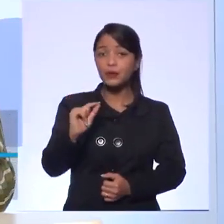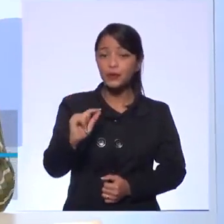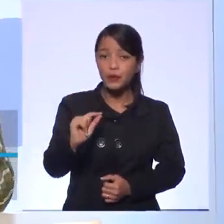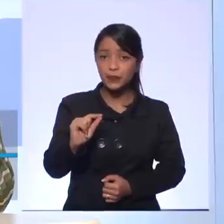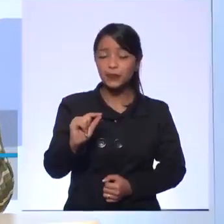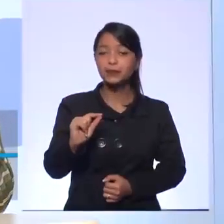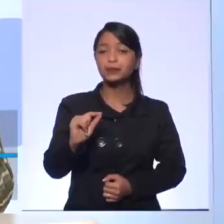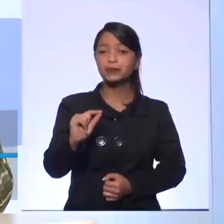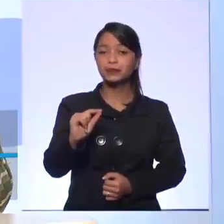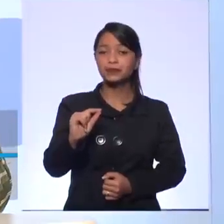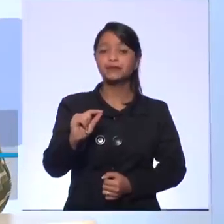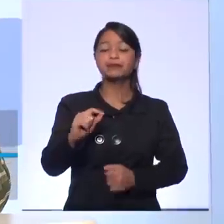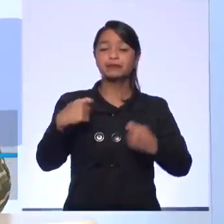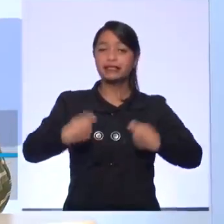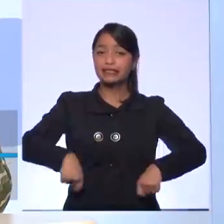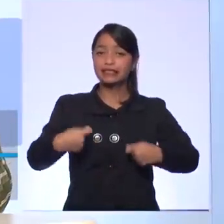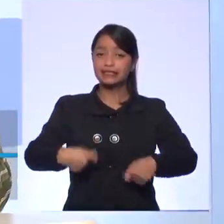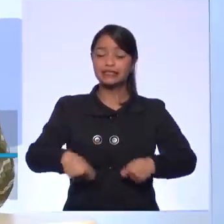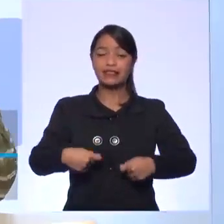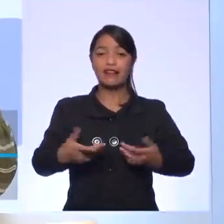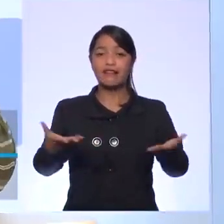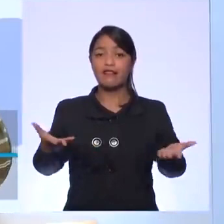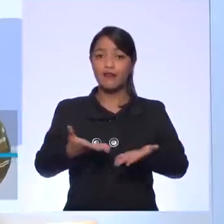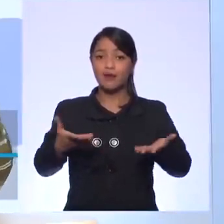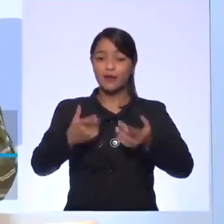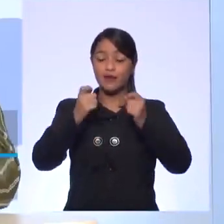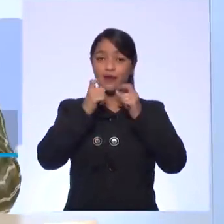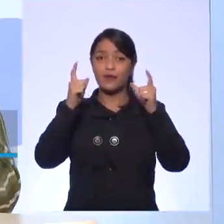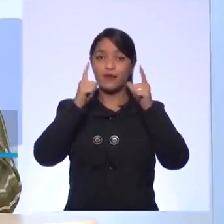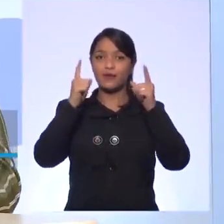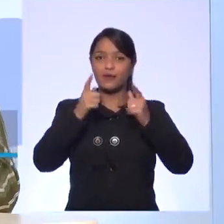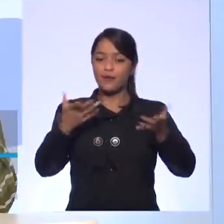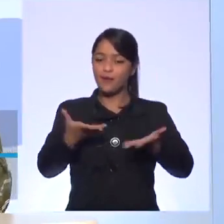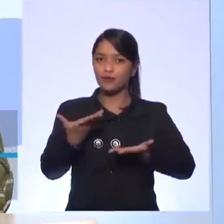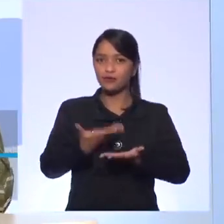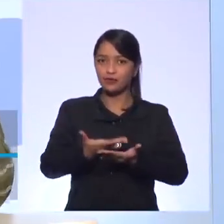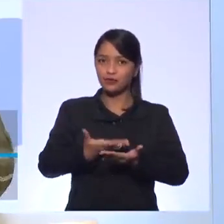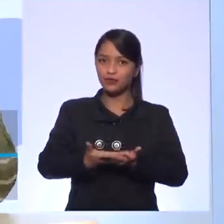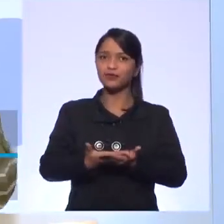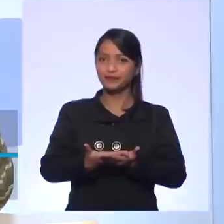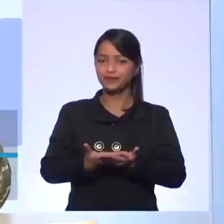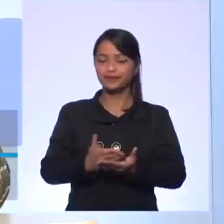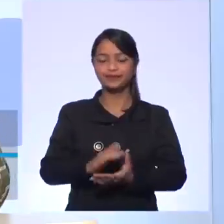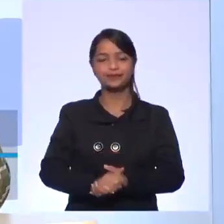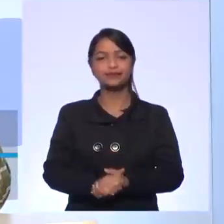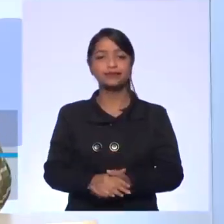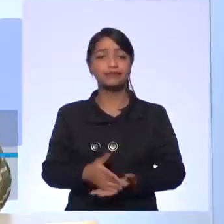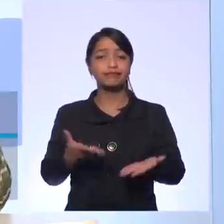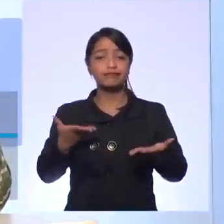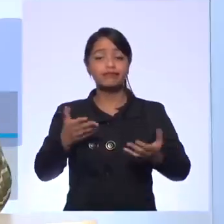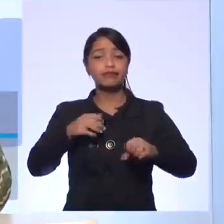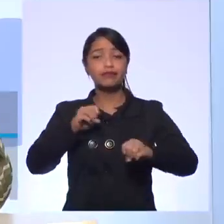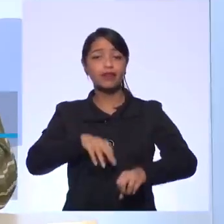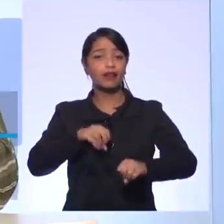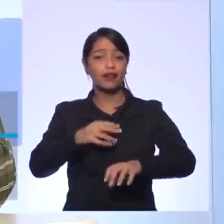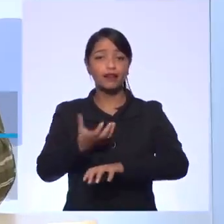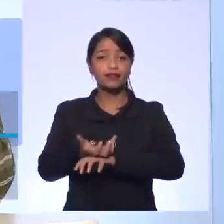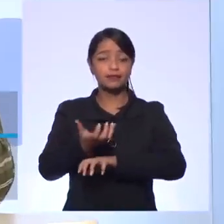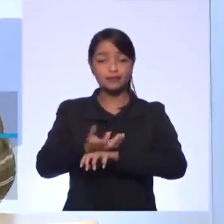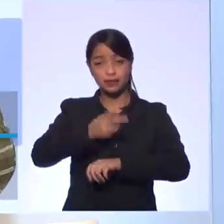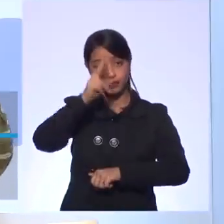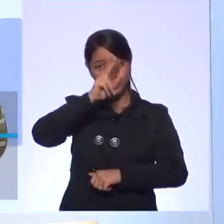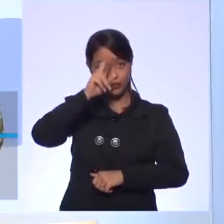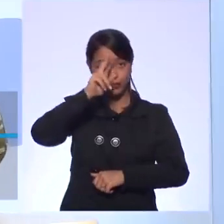nós despertarmos para os estudos de hoje. E claro, essa aula é aula de história